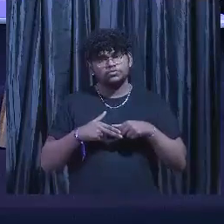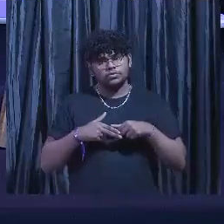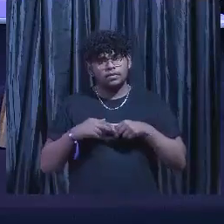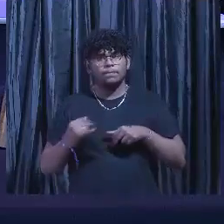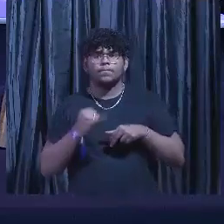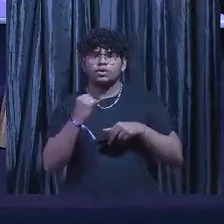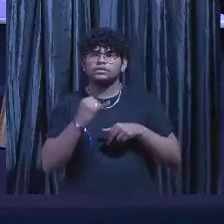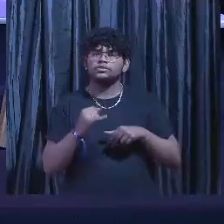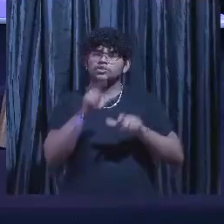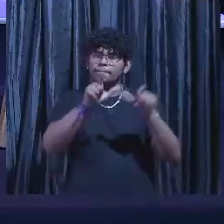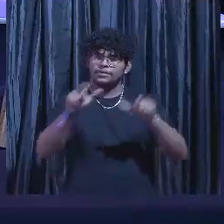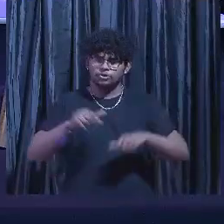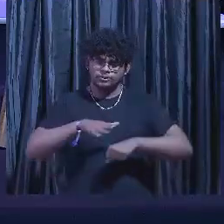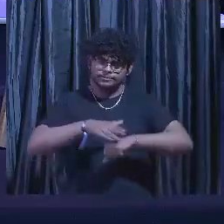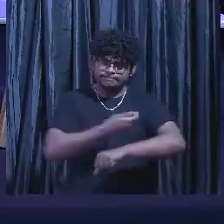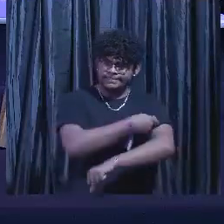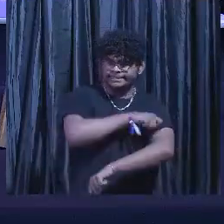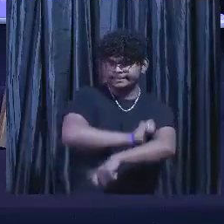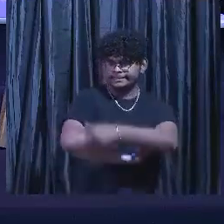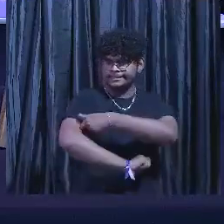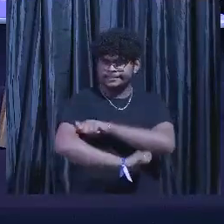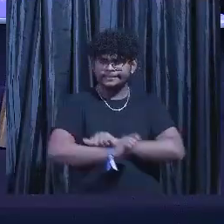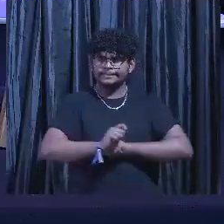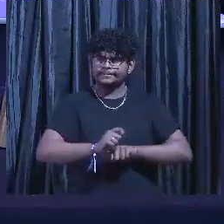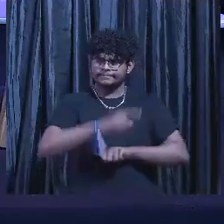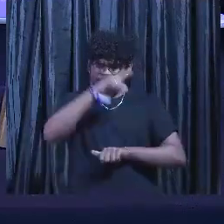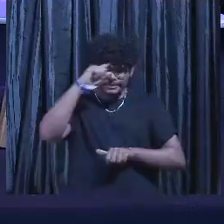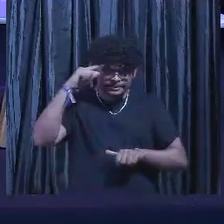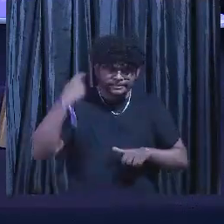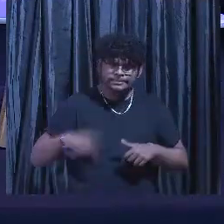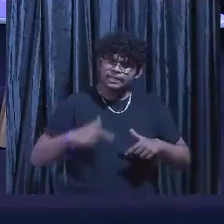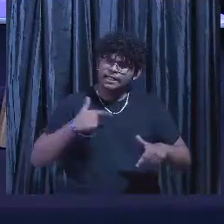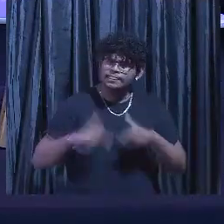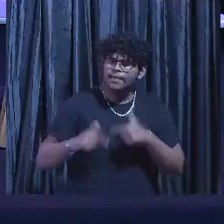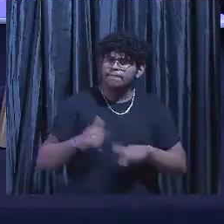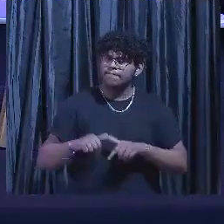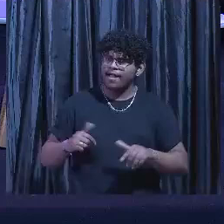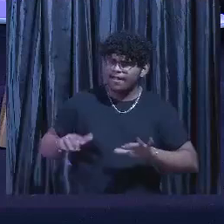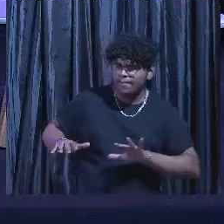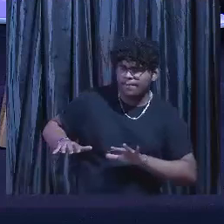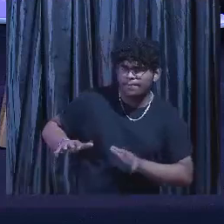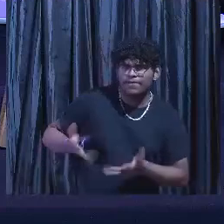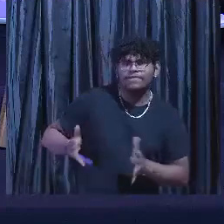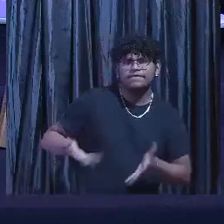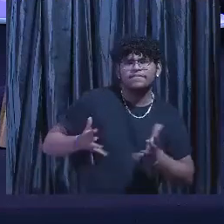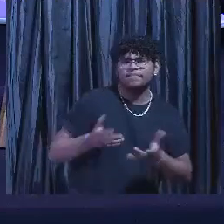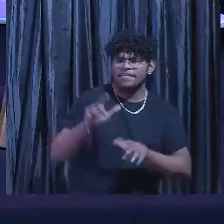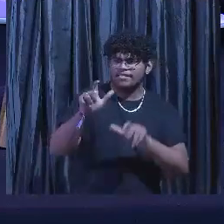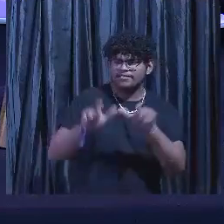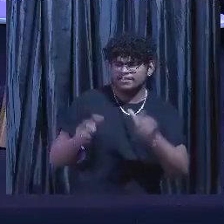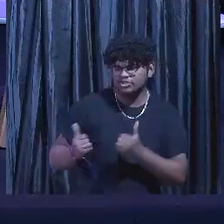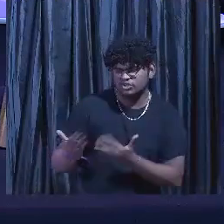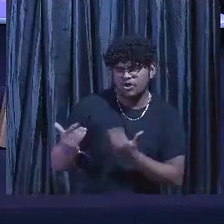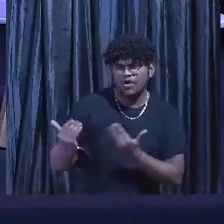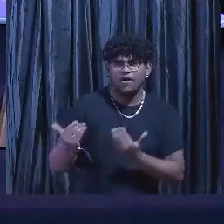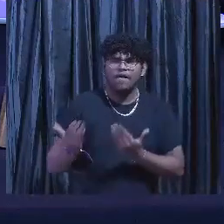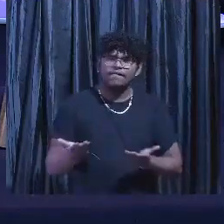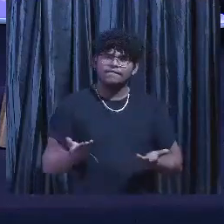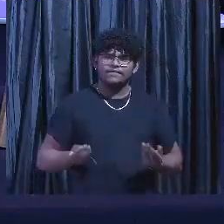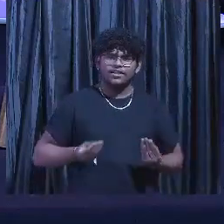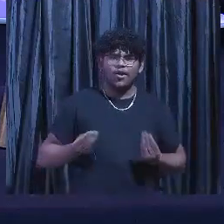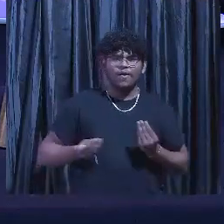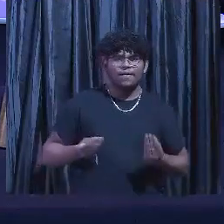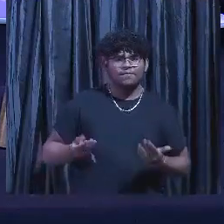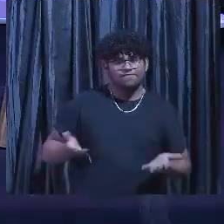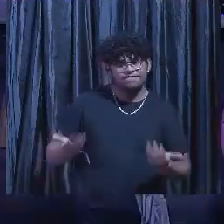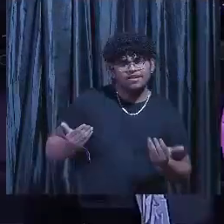coisas acontecer na quebrada, que está movimentando a molecada, falando com diversos atores que compõem a quebrada, né? Não são só as pessoas que querem